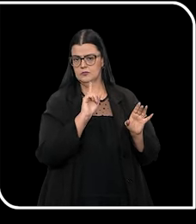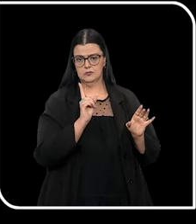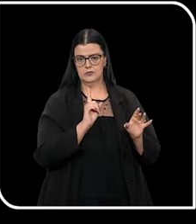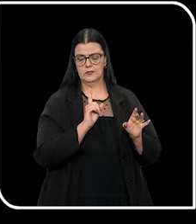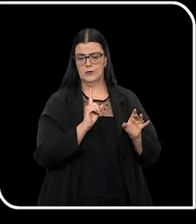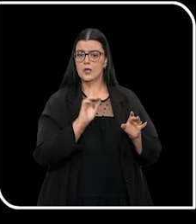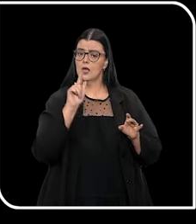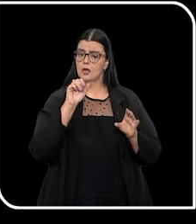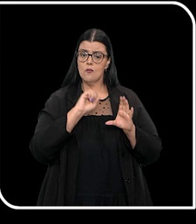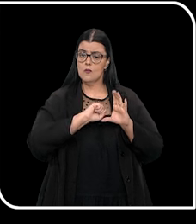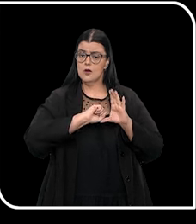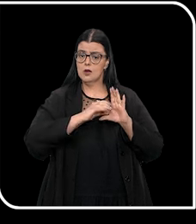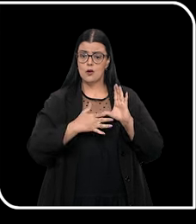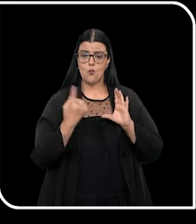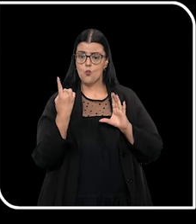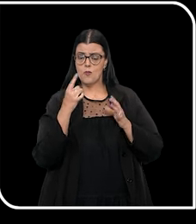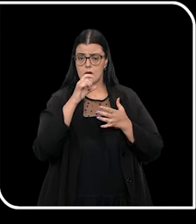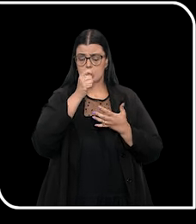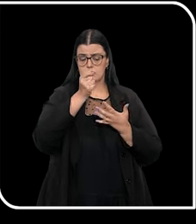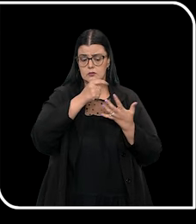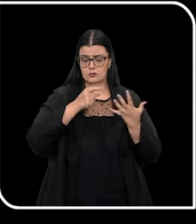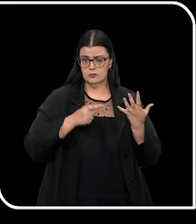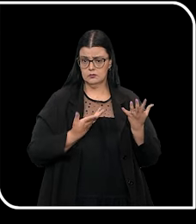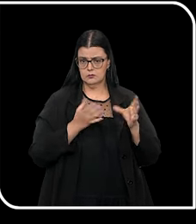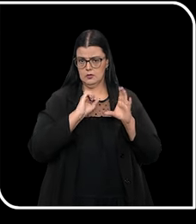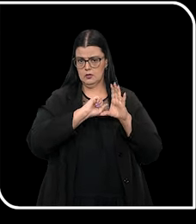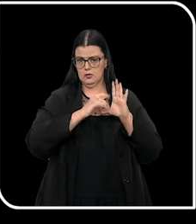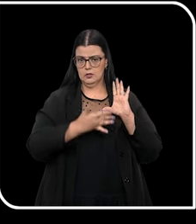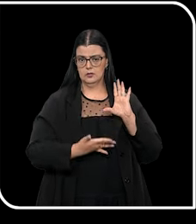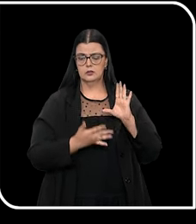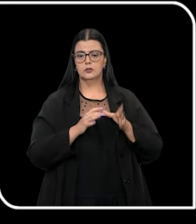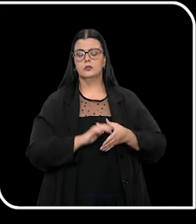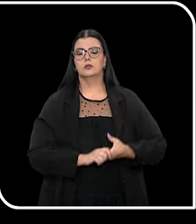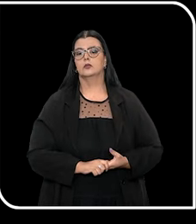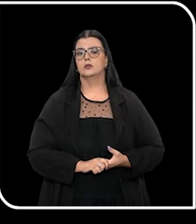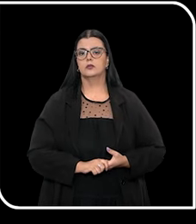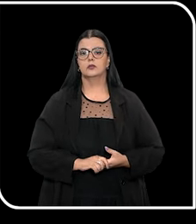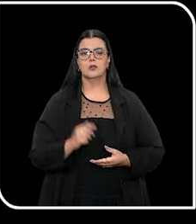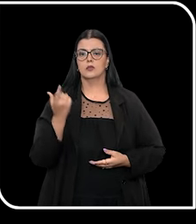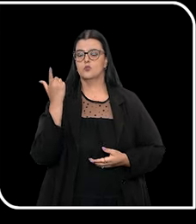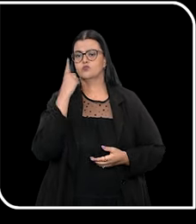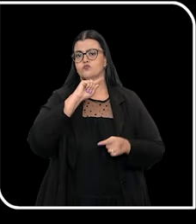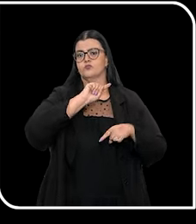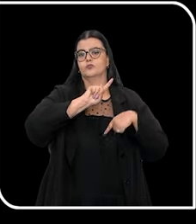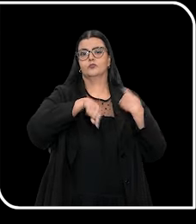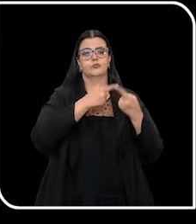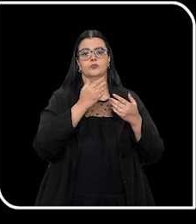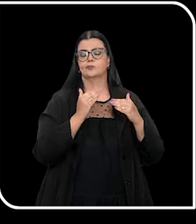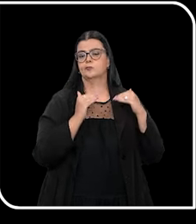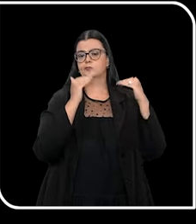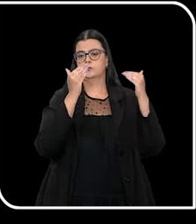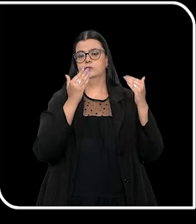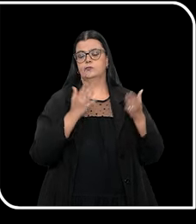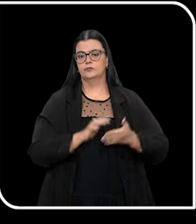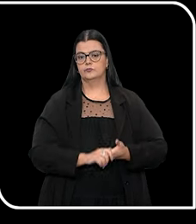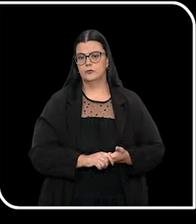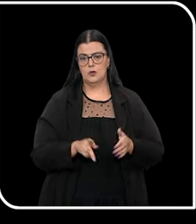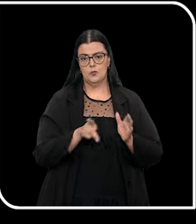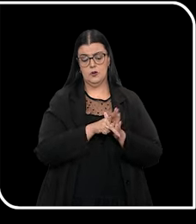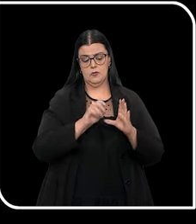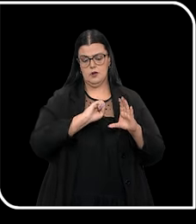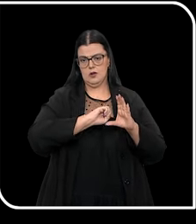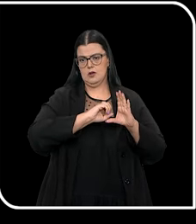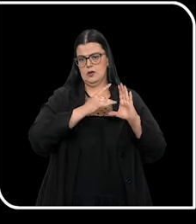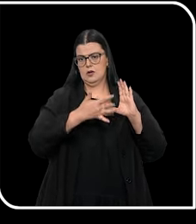simplesmente é uma uma das características deficiência a gente não supera eu não supero as